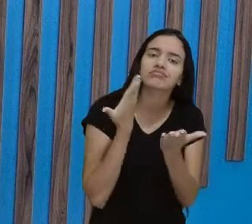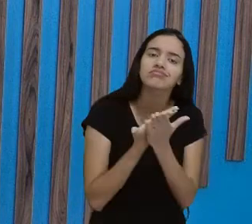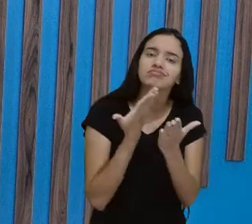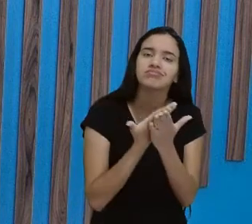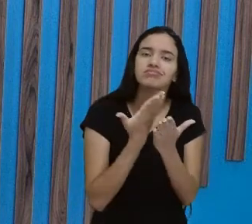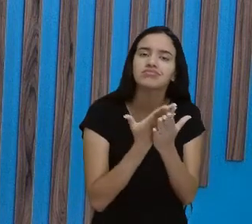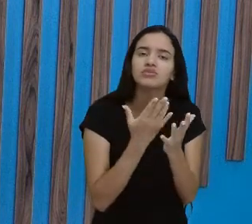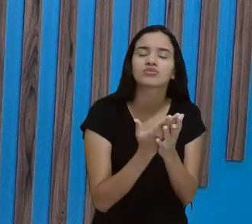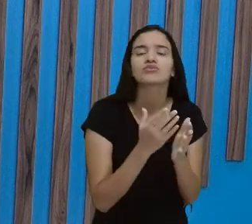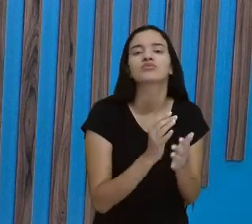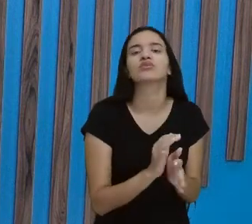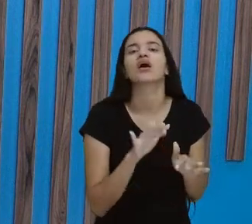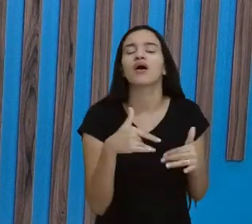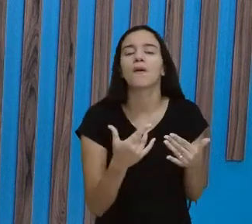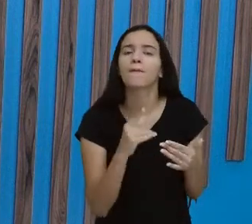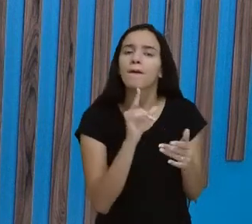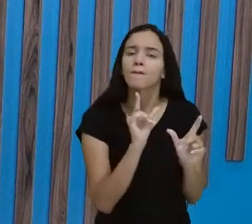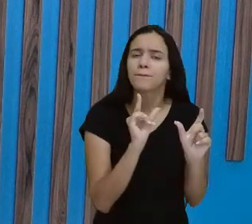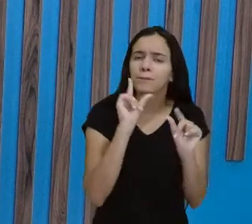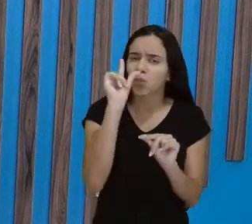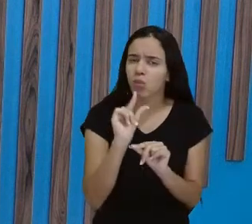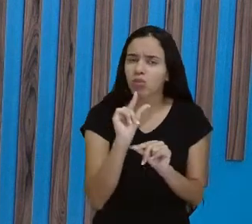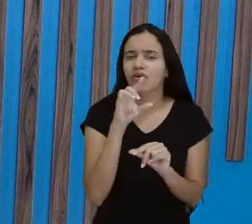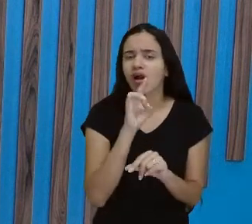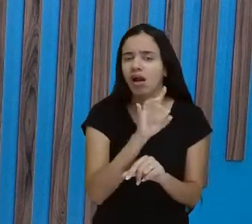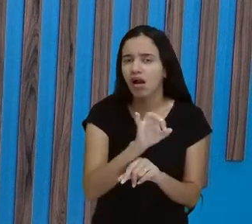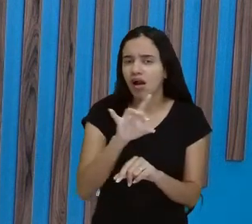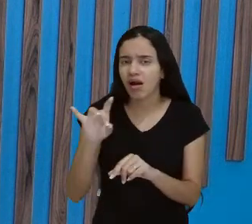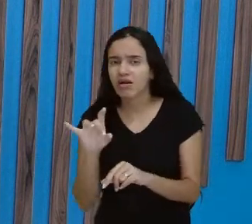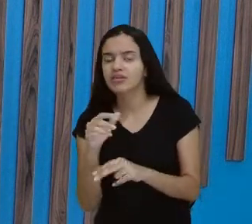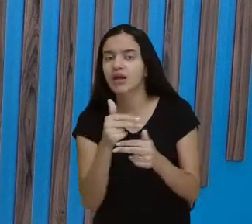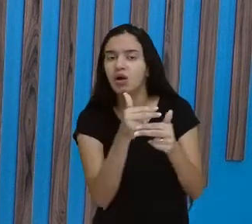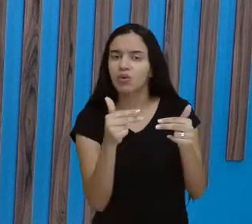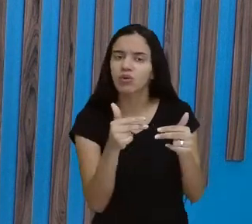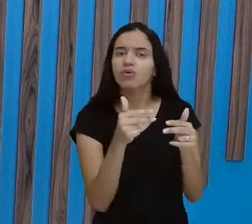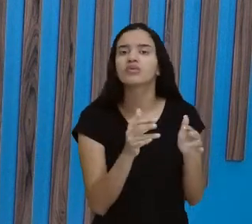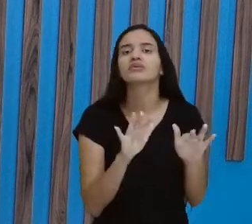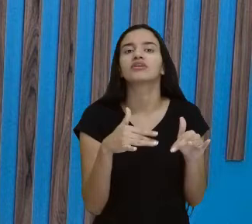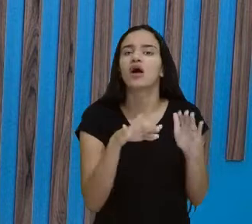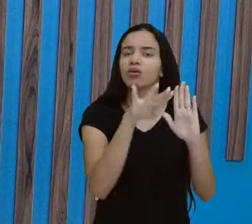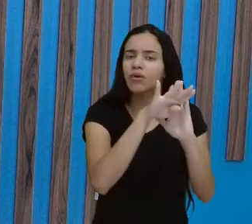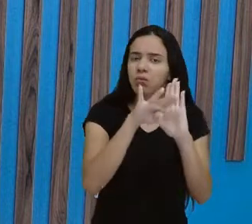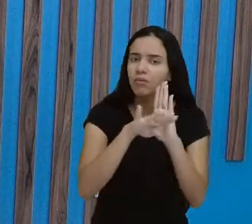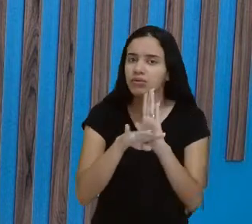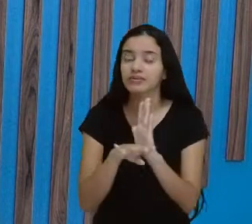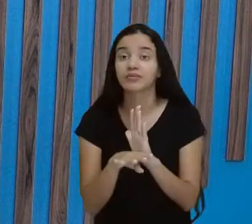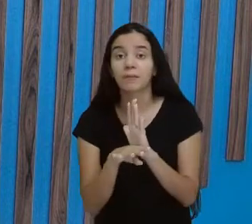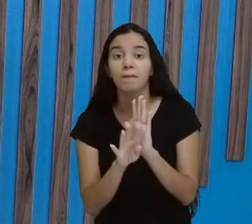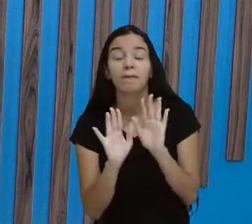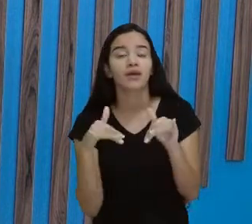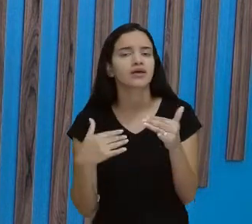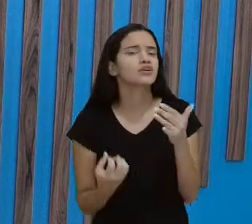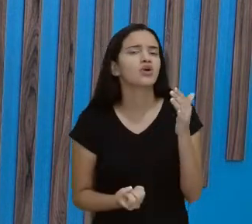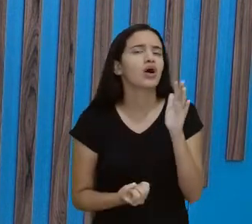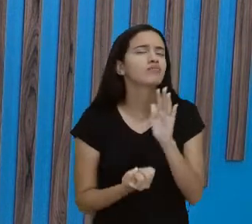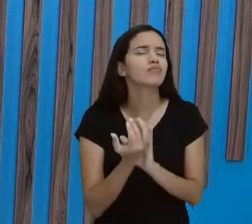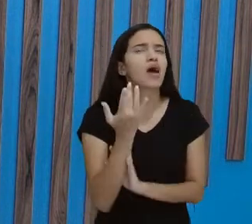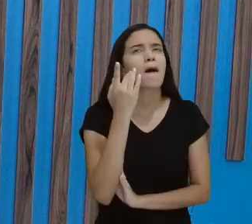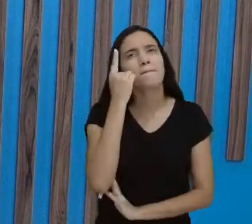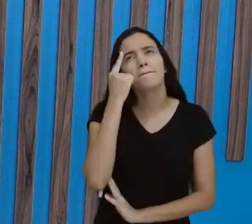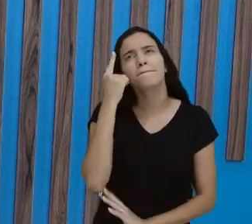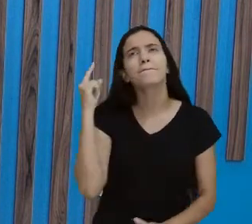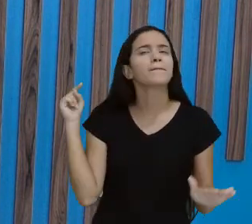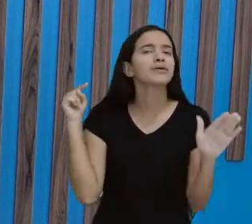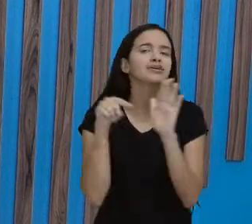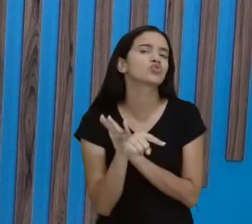de cada coisa, né? É o que a gente chama de interdisciplinaridade. E aí a gente surge aquela pergunta assim no ar: